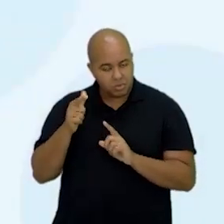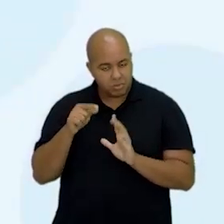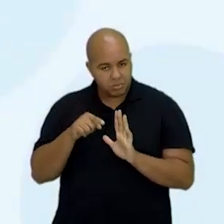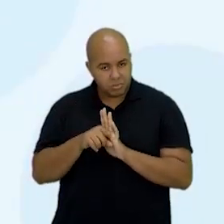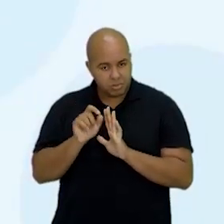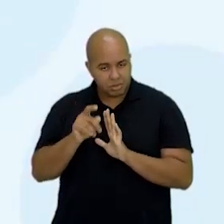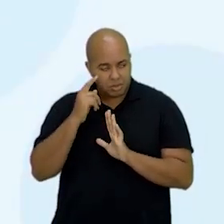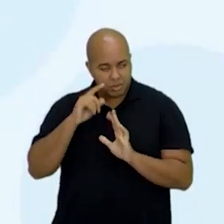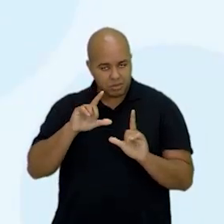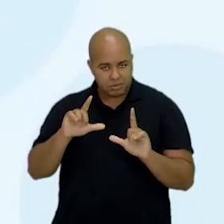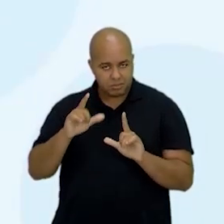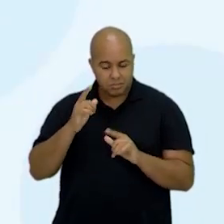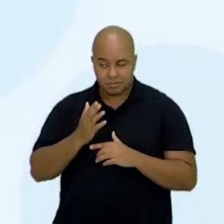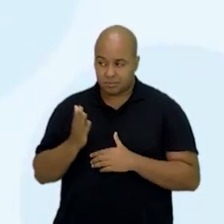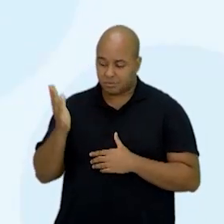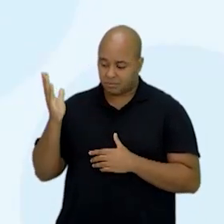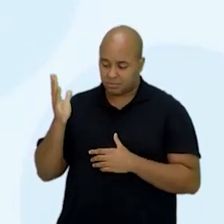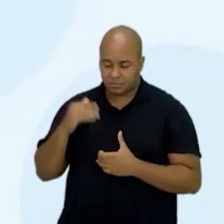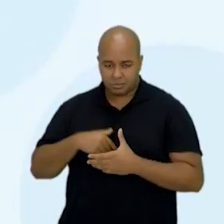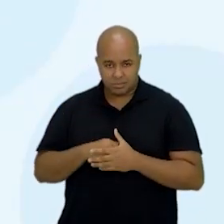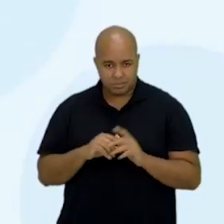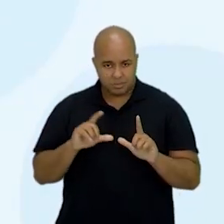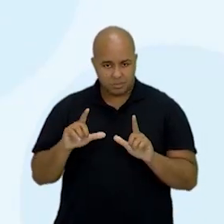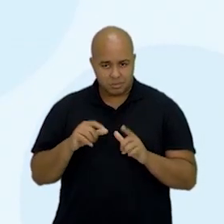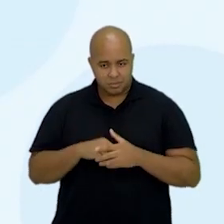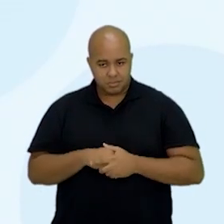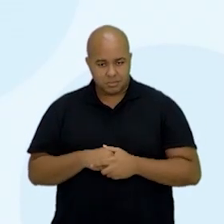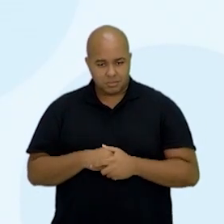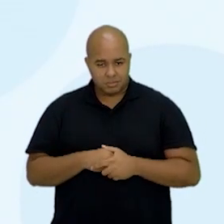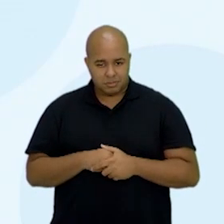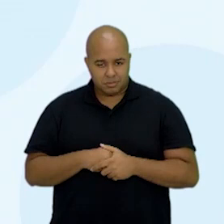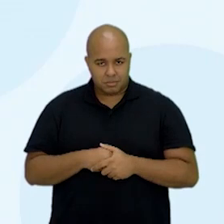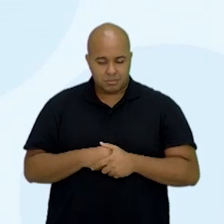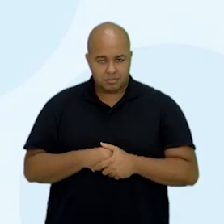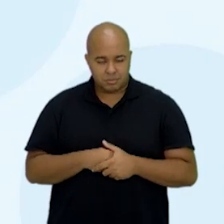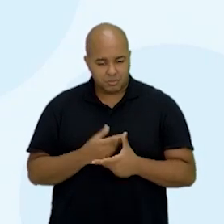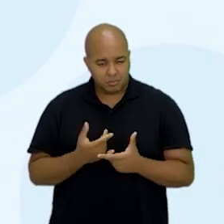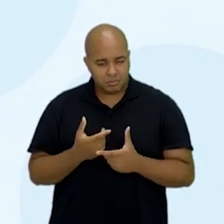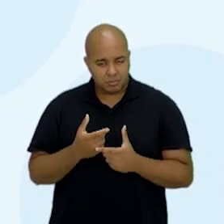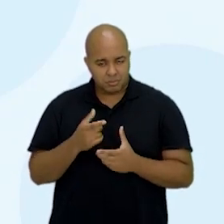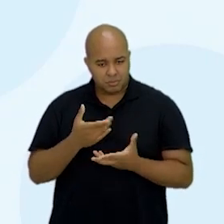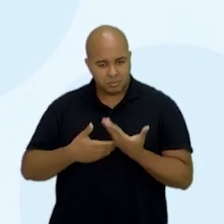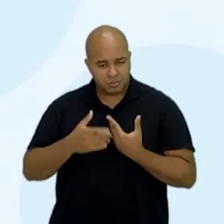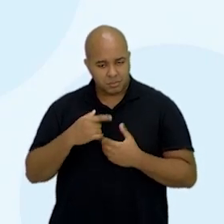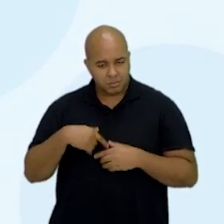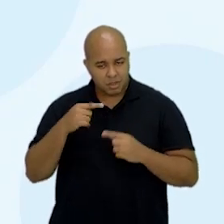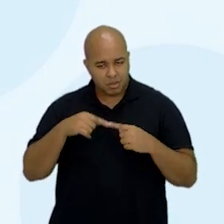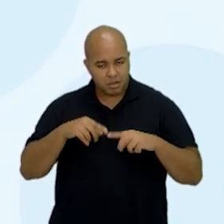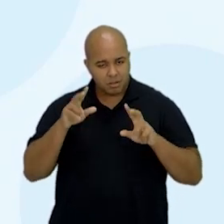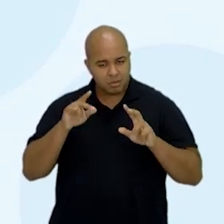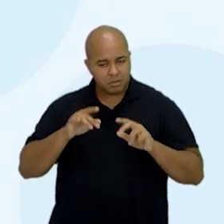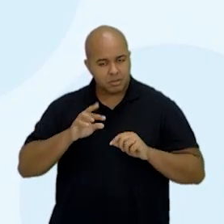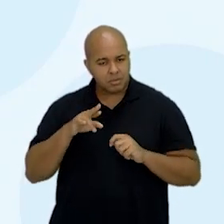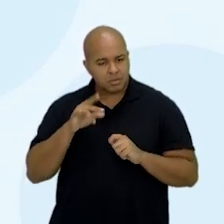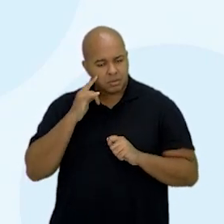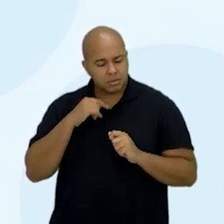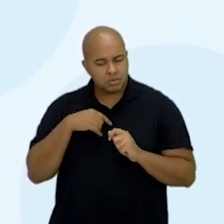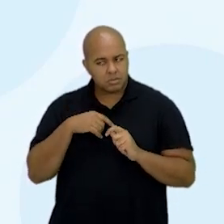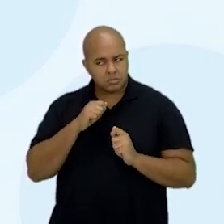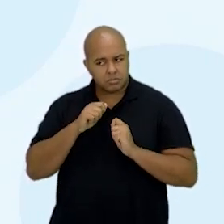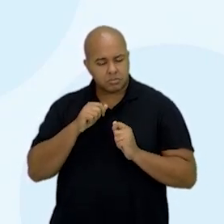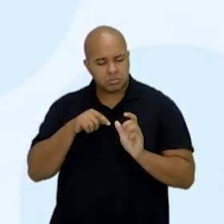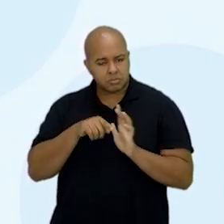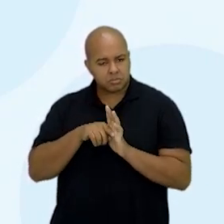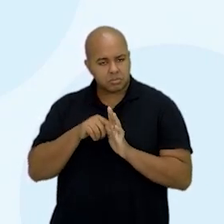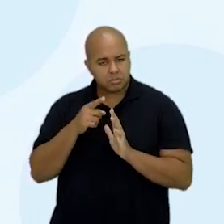perguntinha que tá aparecendo para você na tela então interviews entrevistados